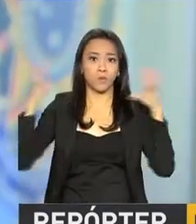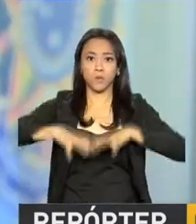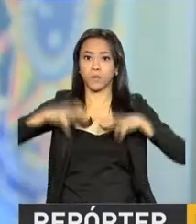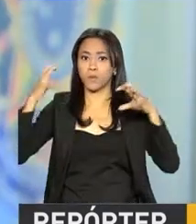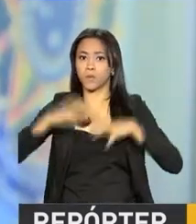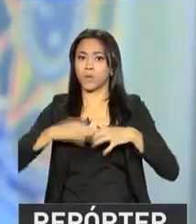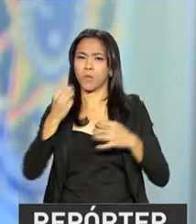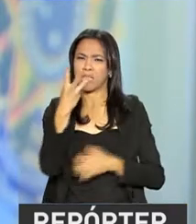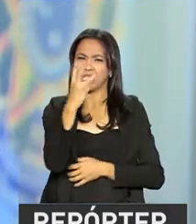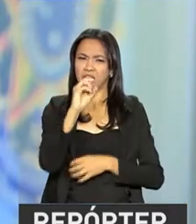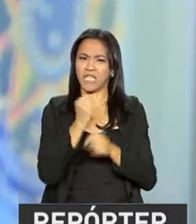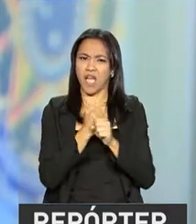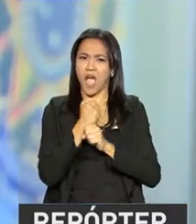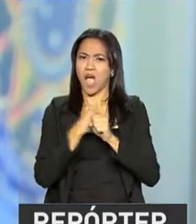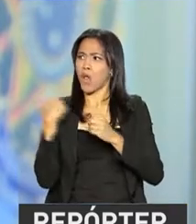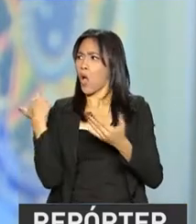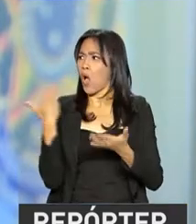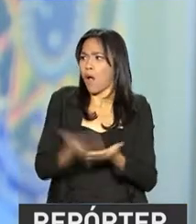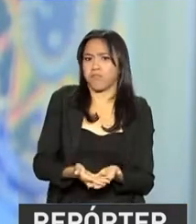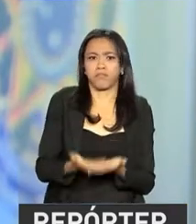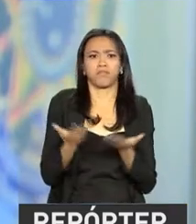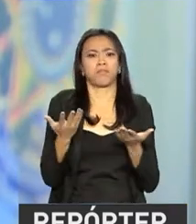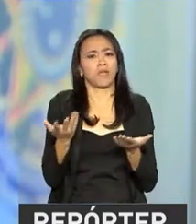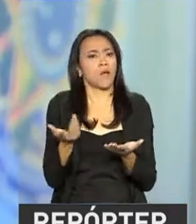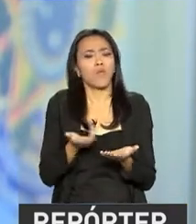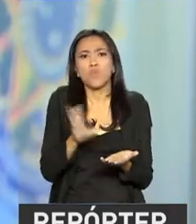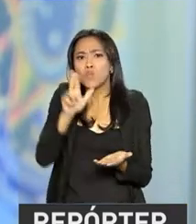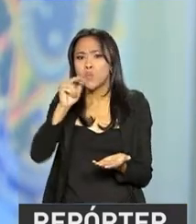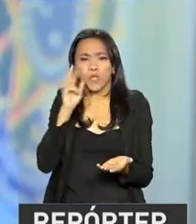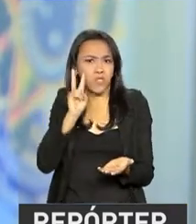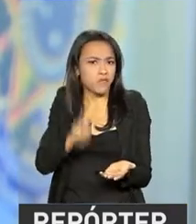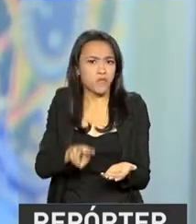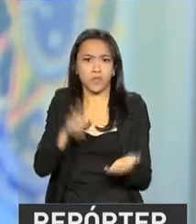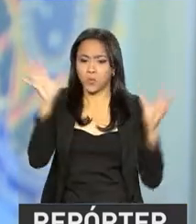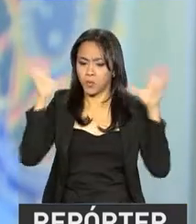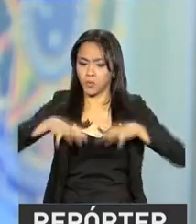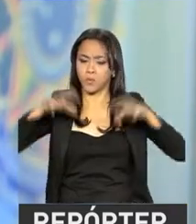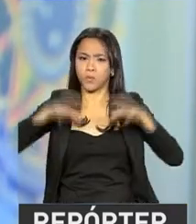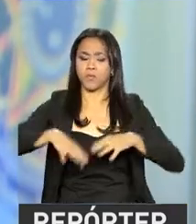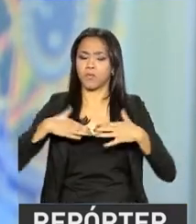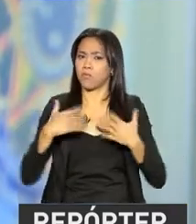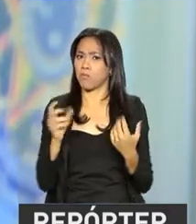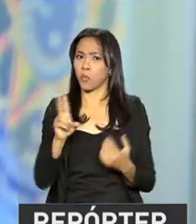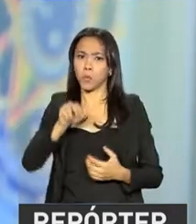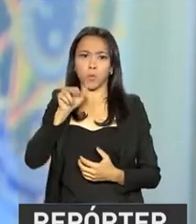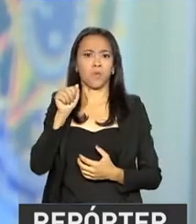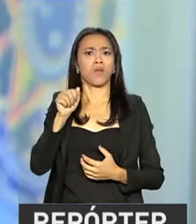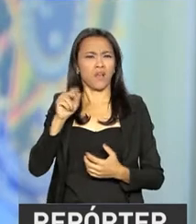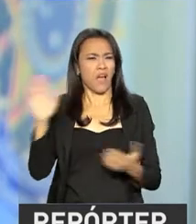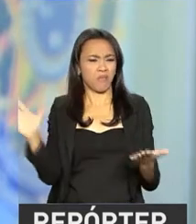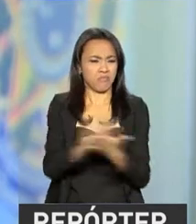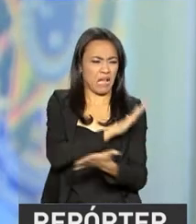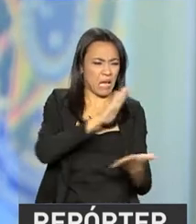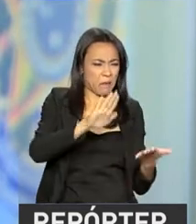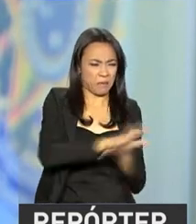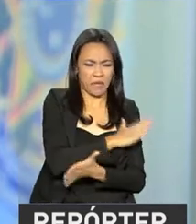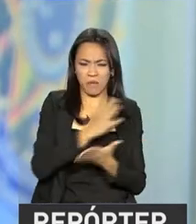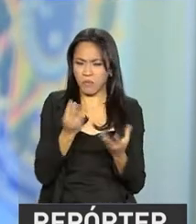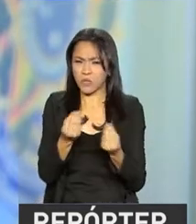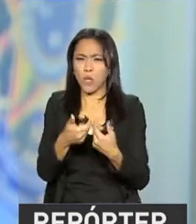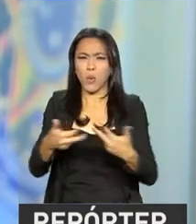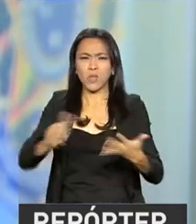nossa capital o volume que aumenta muito tempo não se via os danos foram muito a nossa cidade são